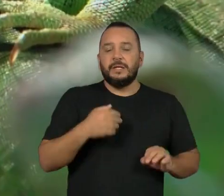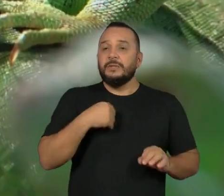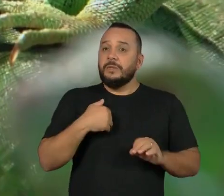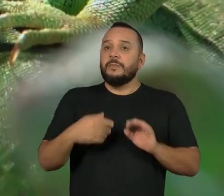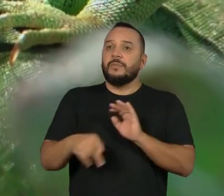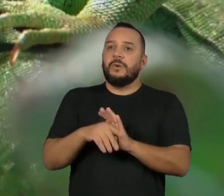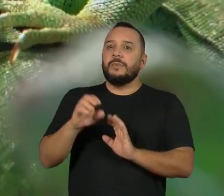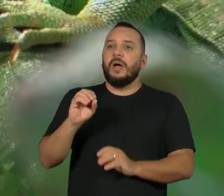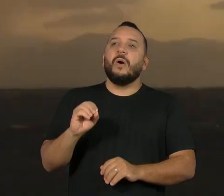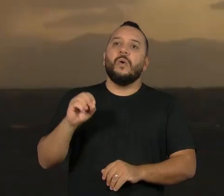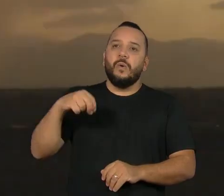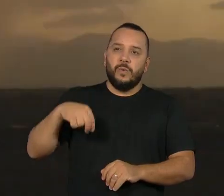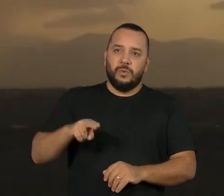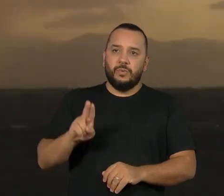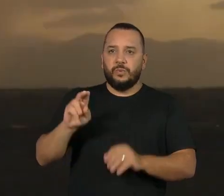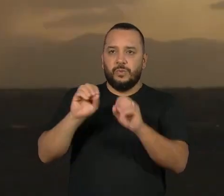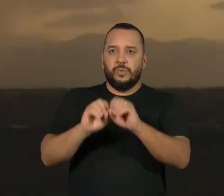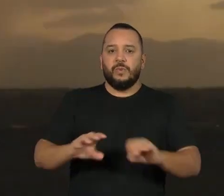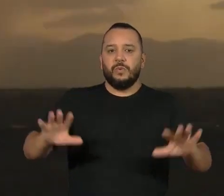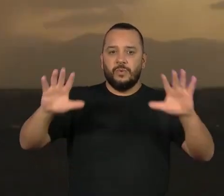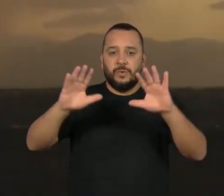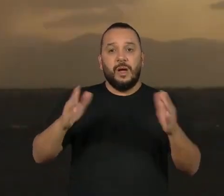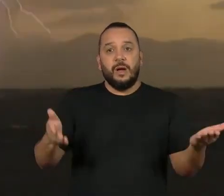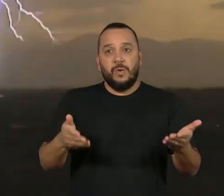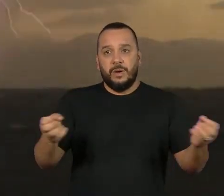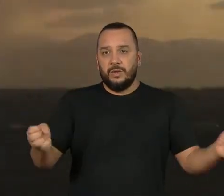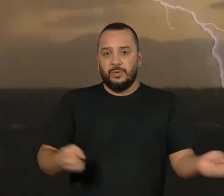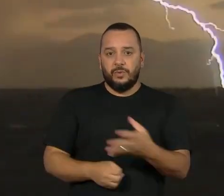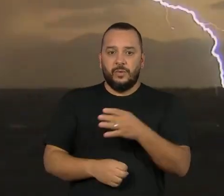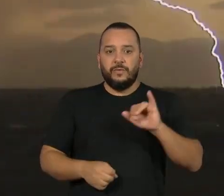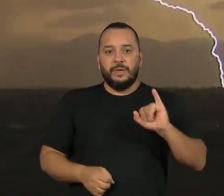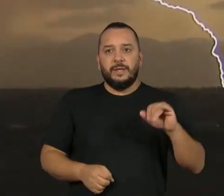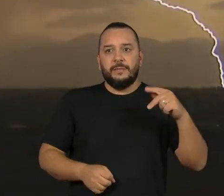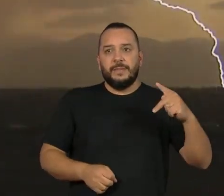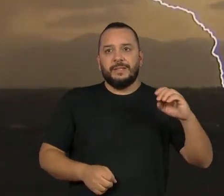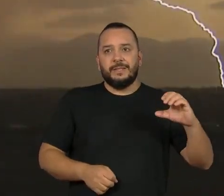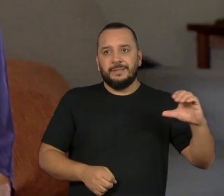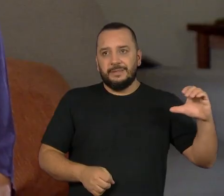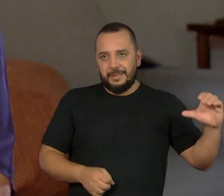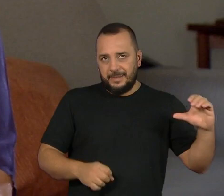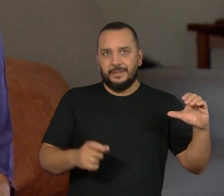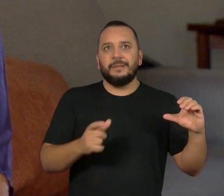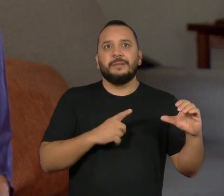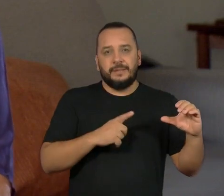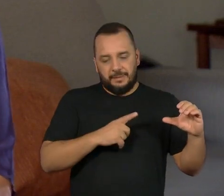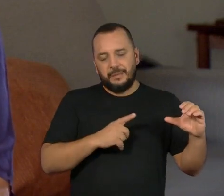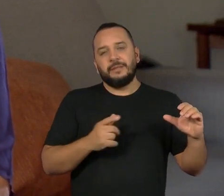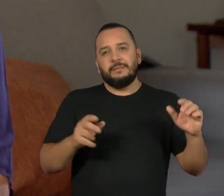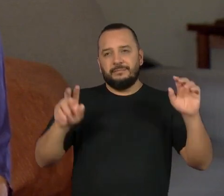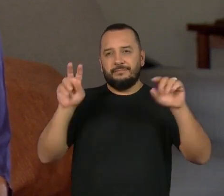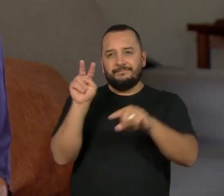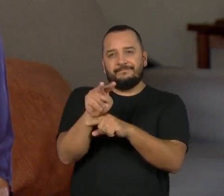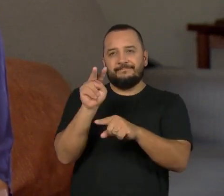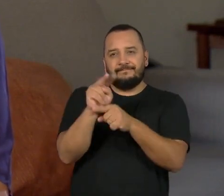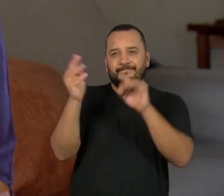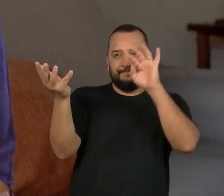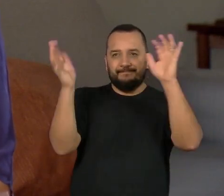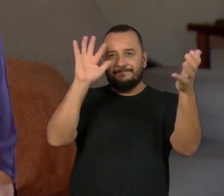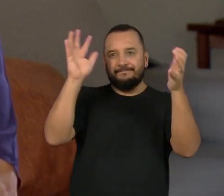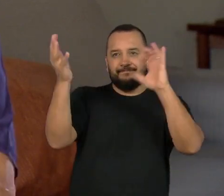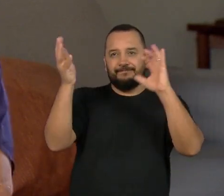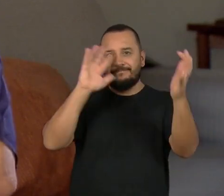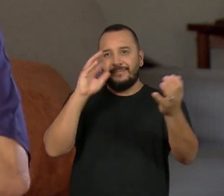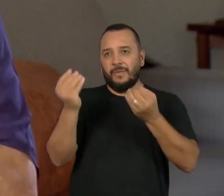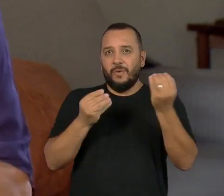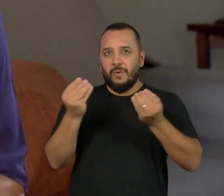novo do IPCC, painel dos cientistas sobre mudanças climáticas. Infelizmente, o que nós vemos é